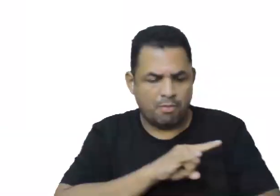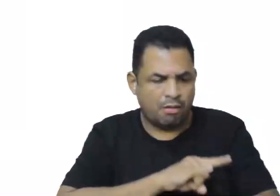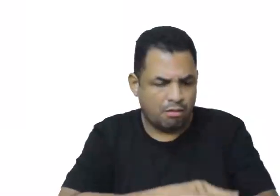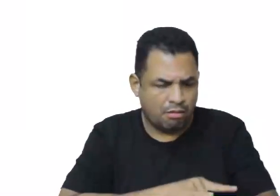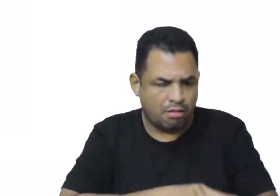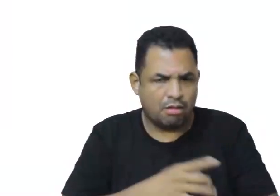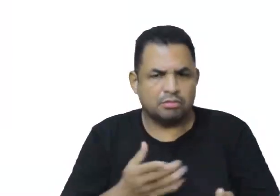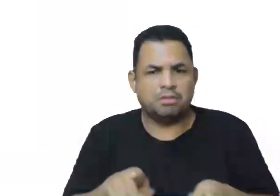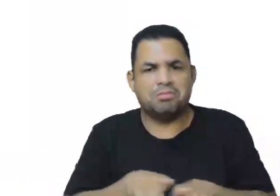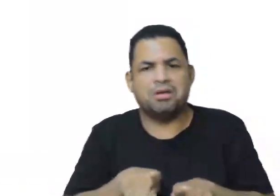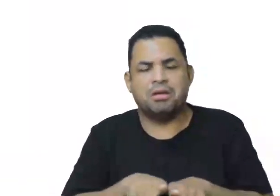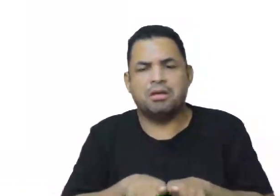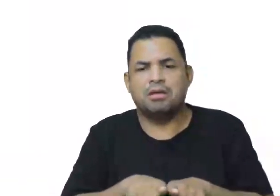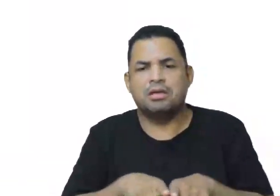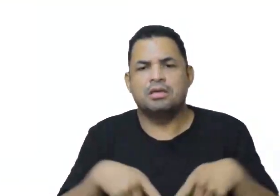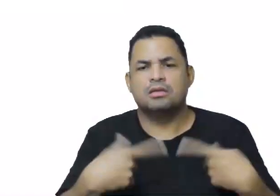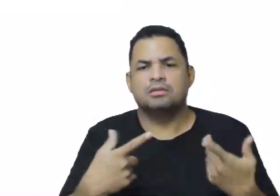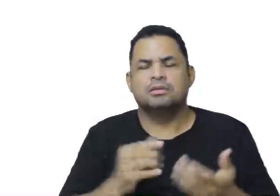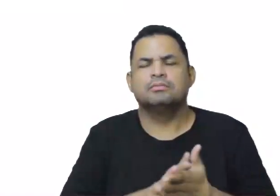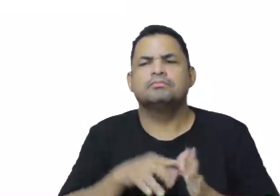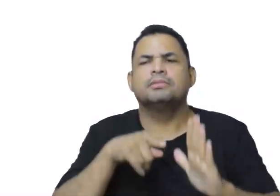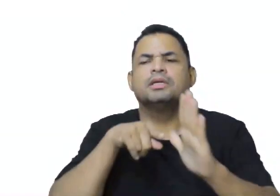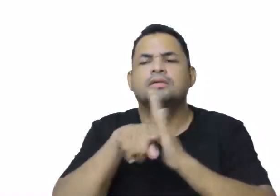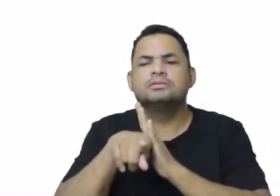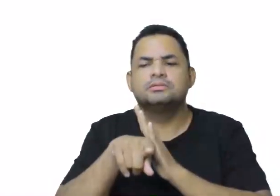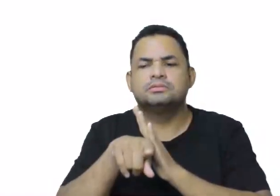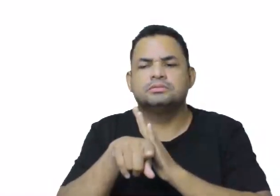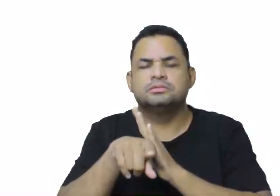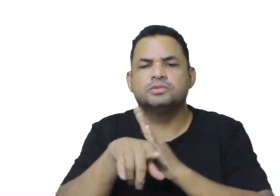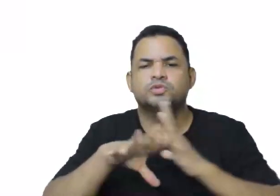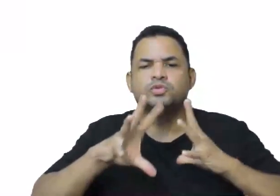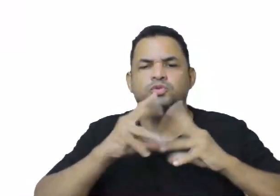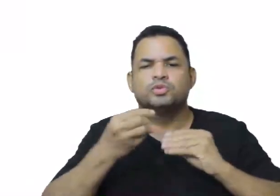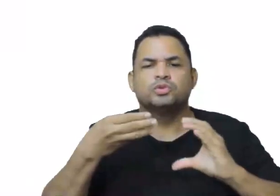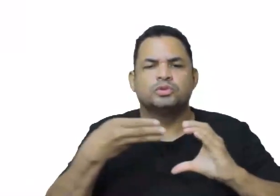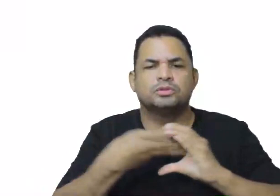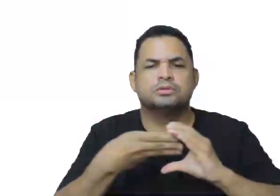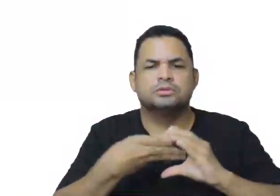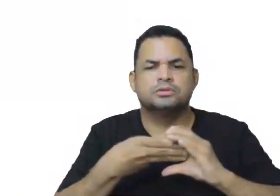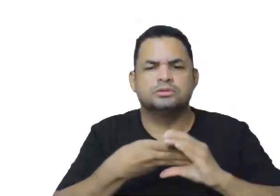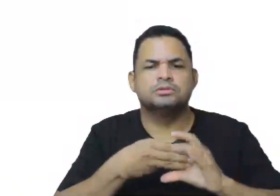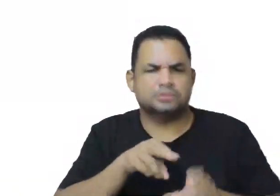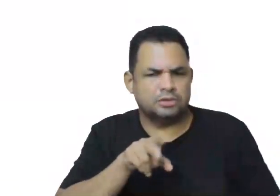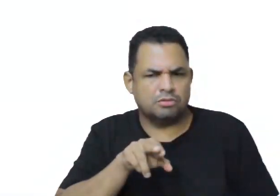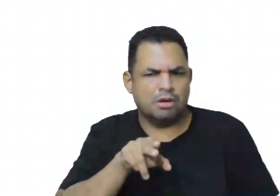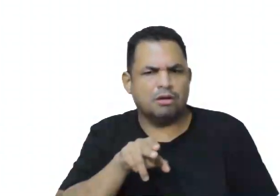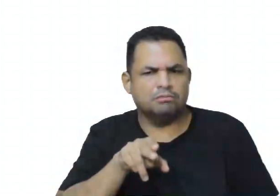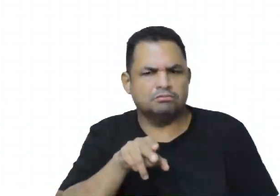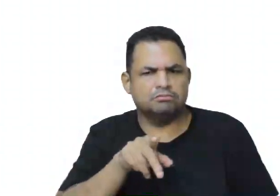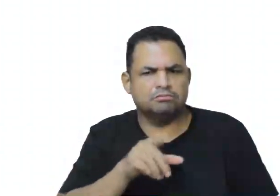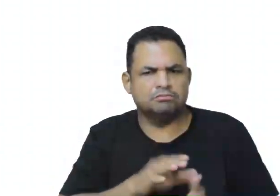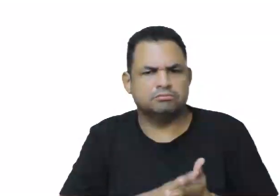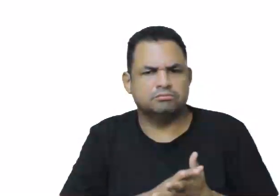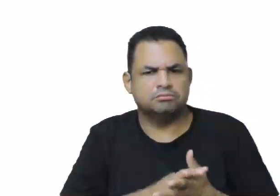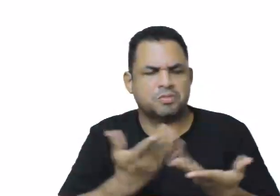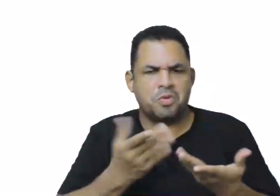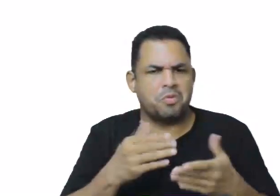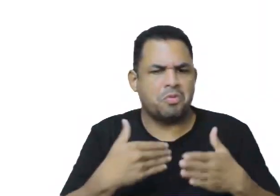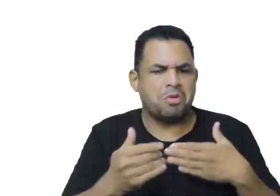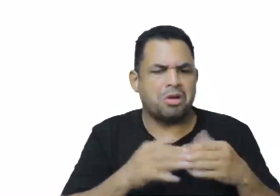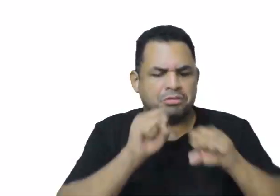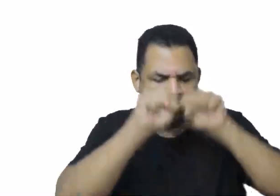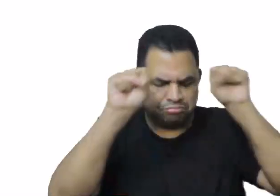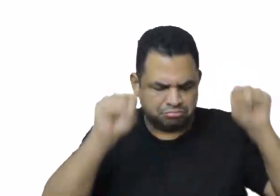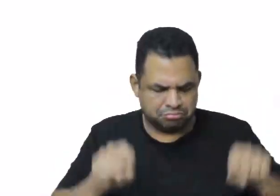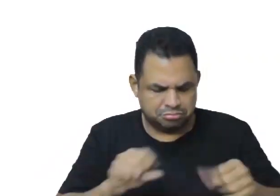células. Aí eu te pergunto, será que todas as células são idênticas? Tanto a do sistema nervoso, quanto a do